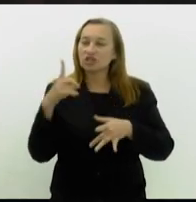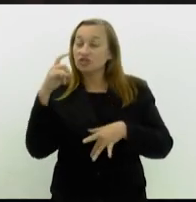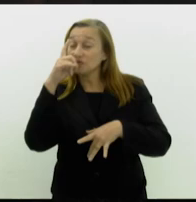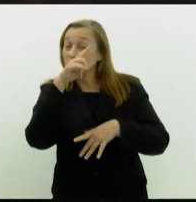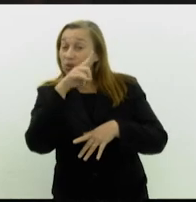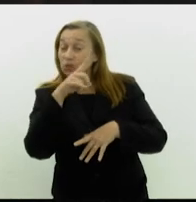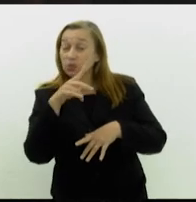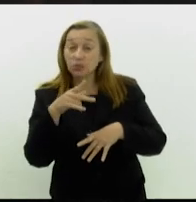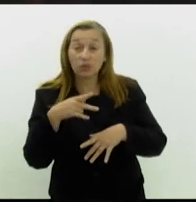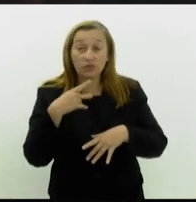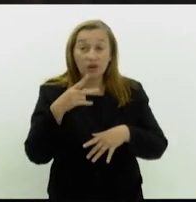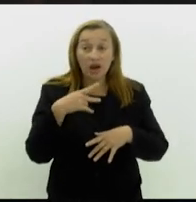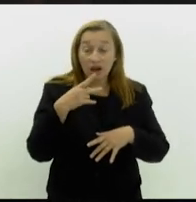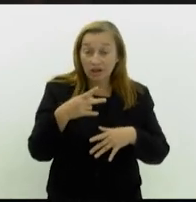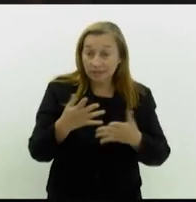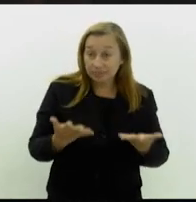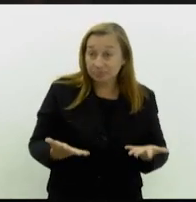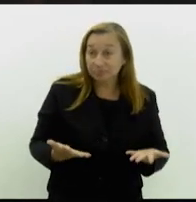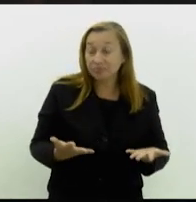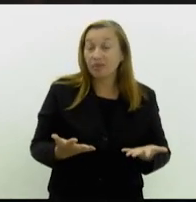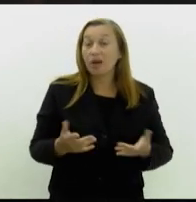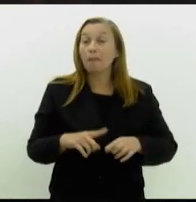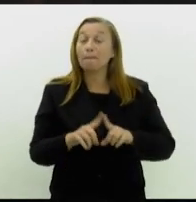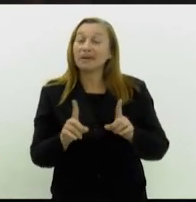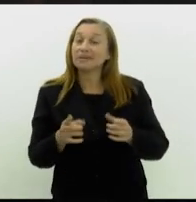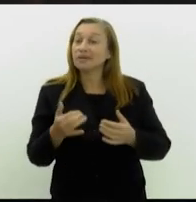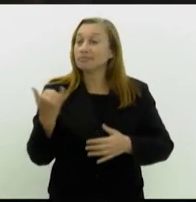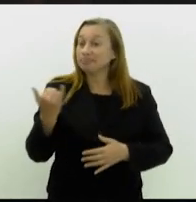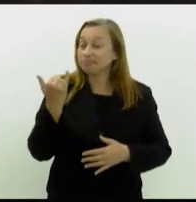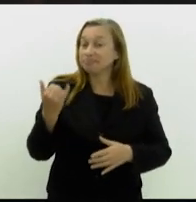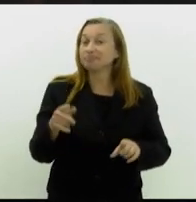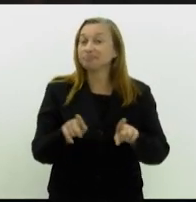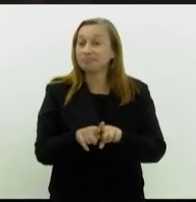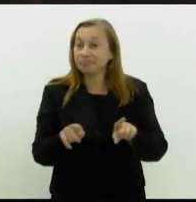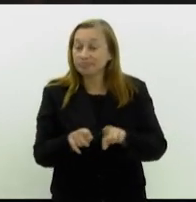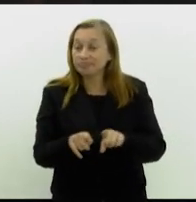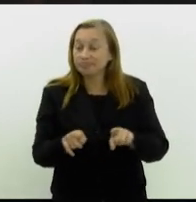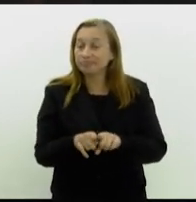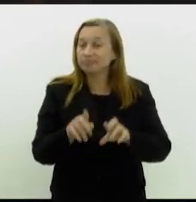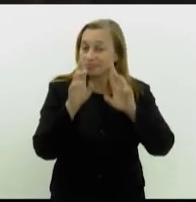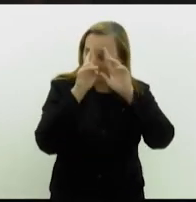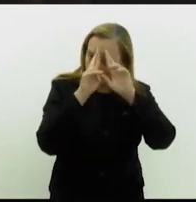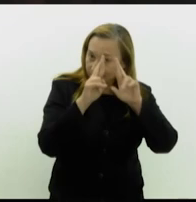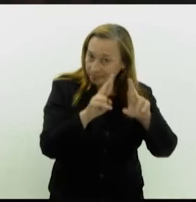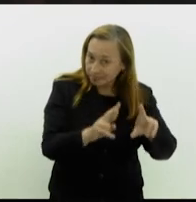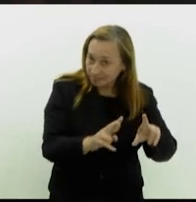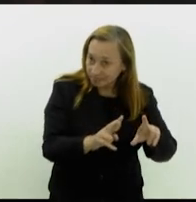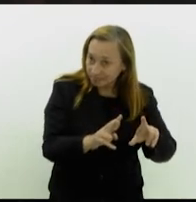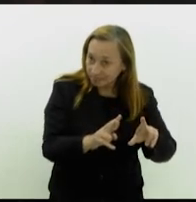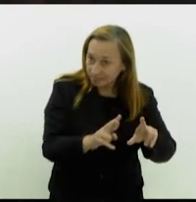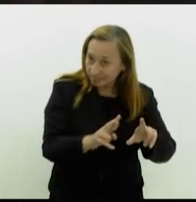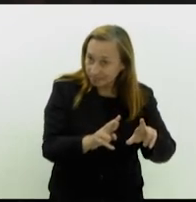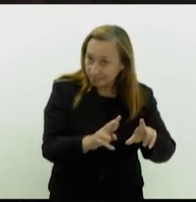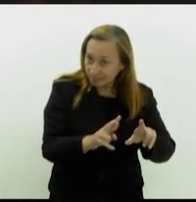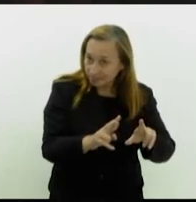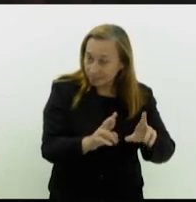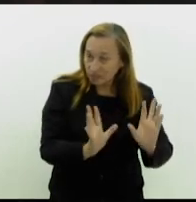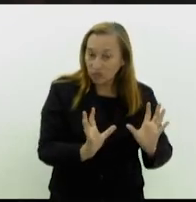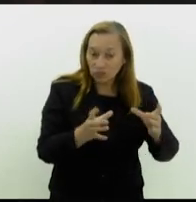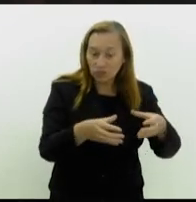mais panfletários mas é necessário também que a gente respeite as entidades